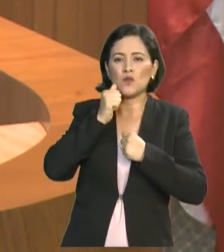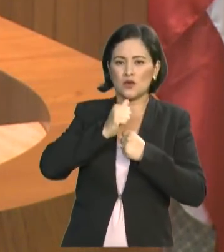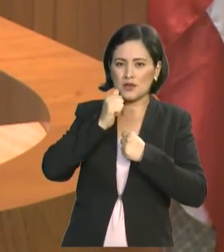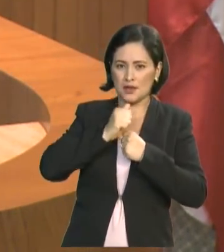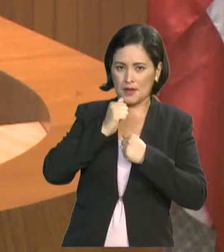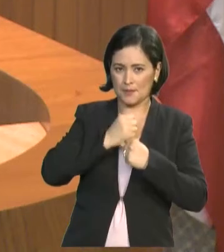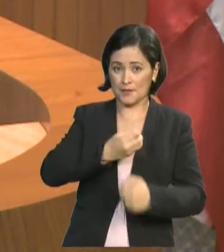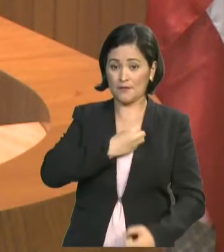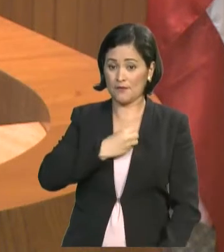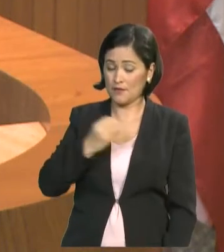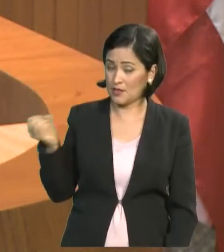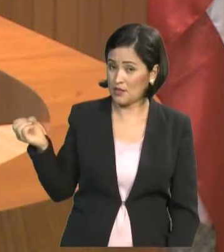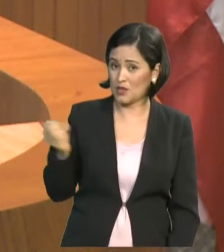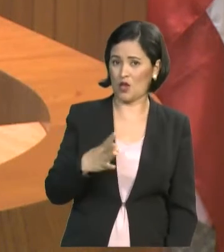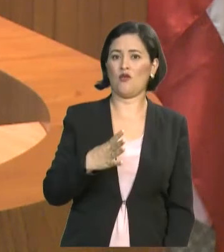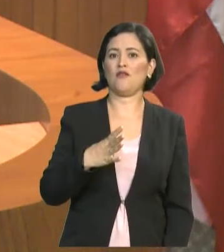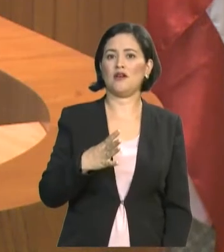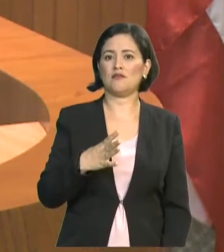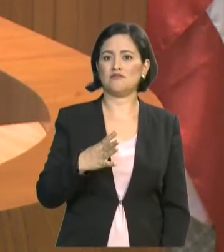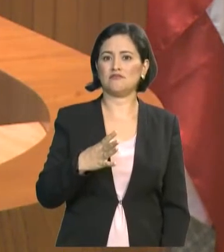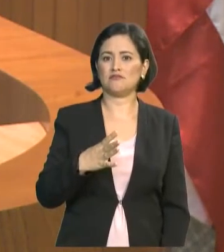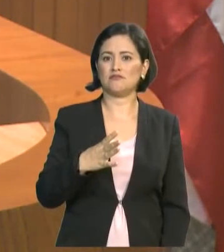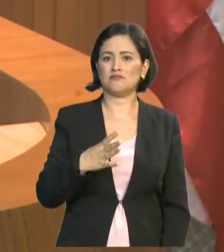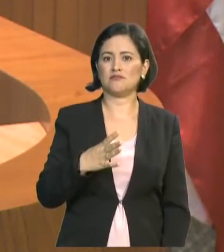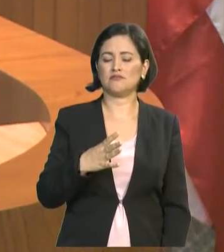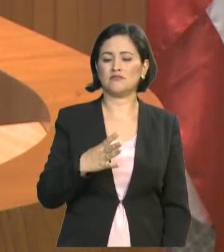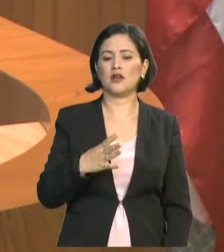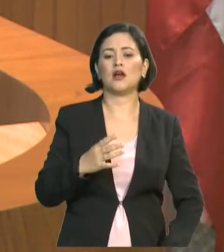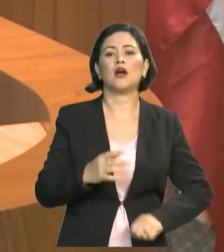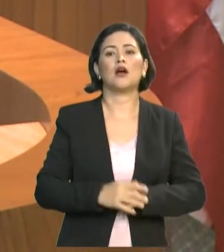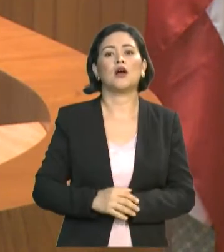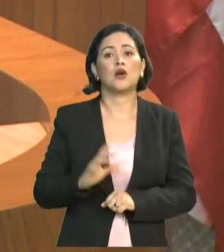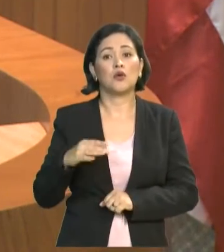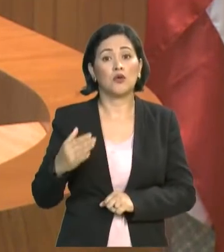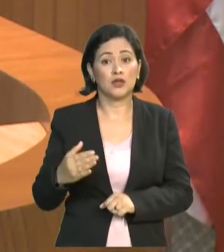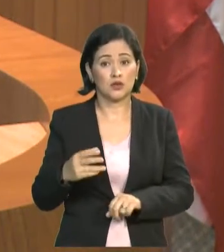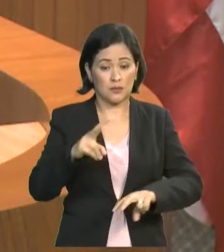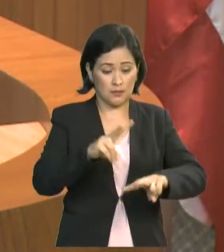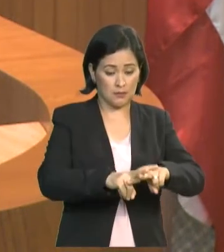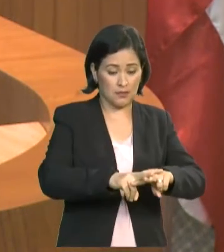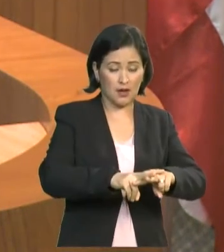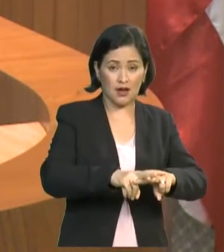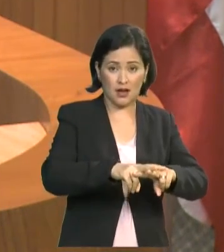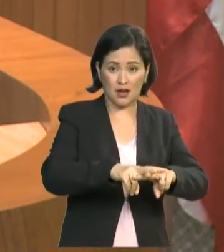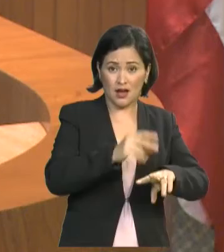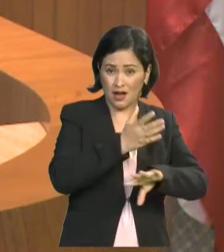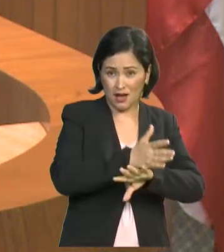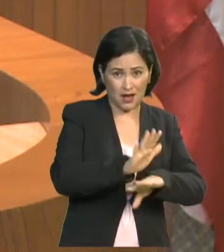terão após cumprir suas penas. É preciso que a sociedade possa também